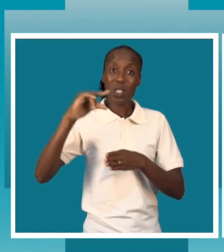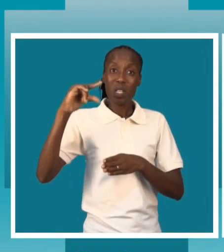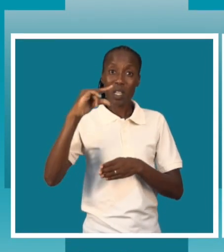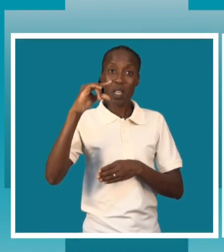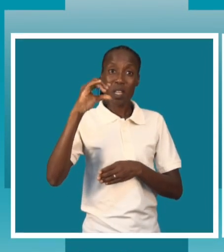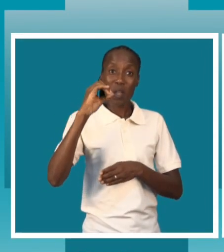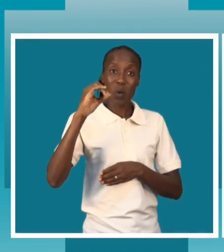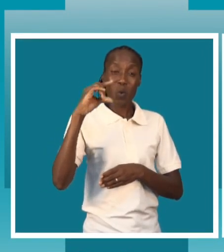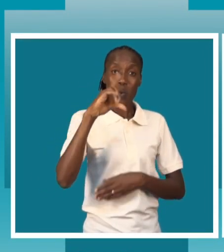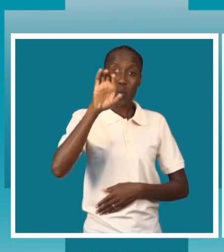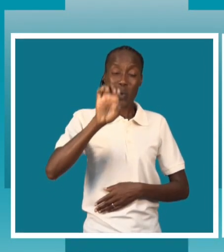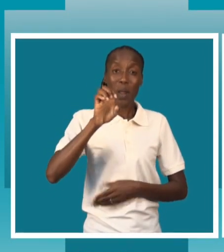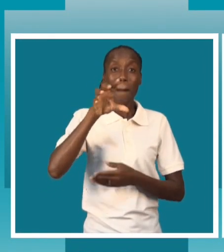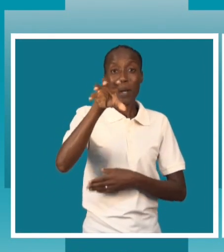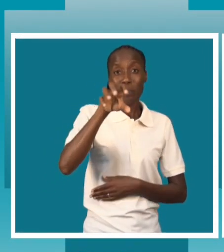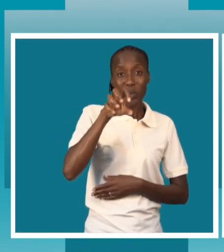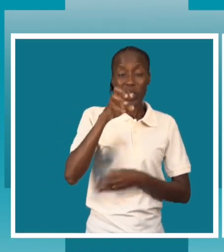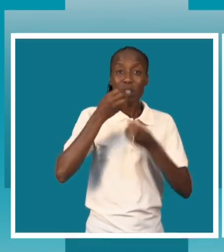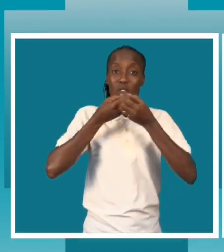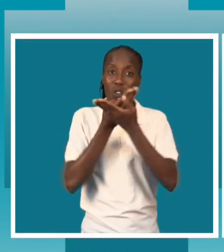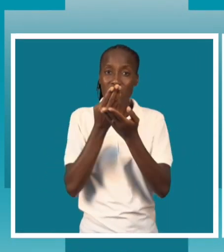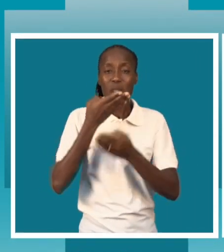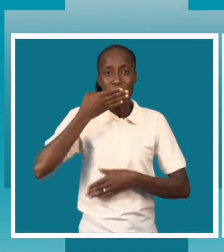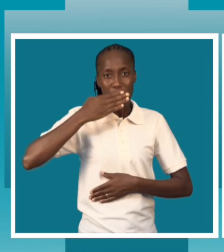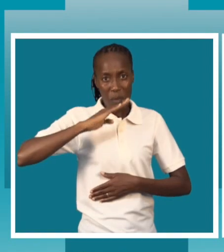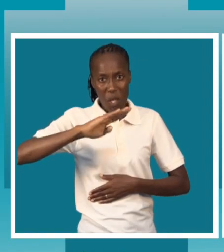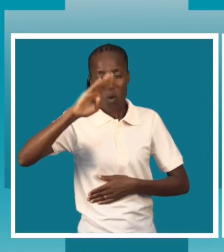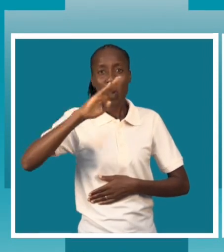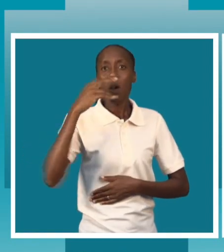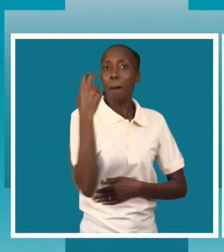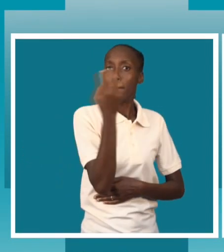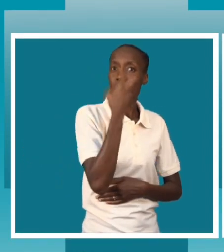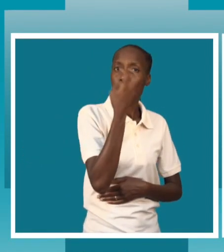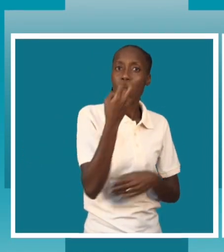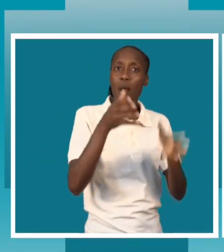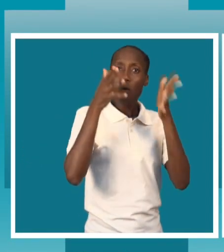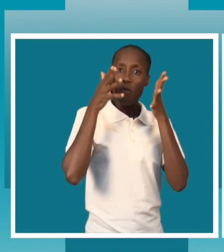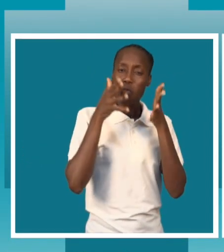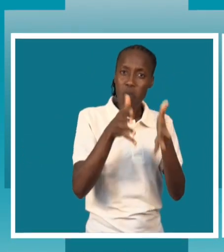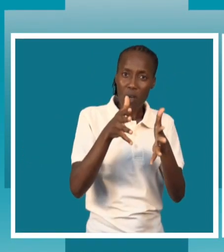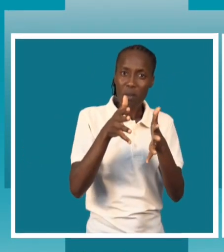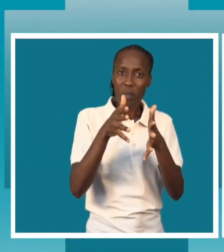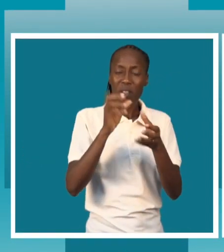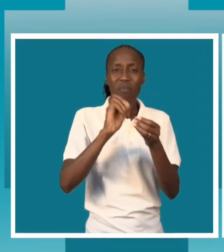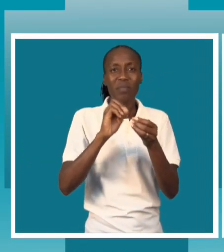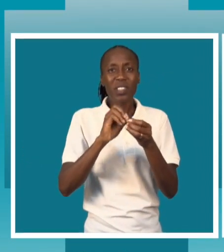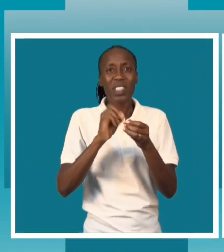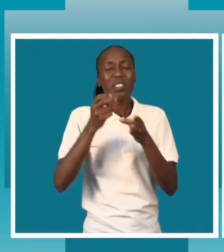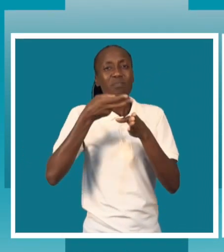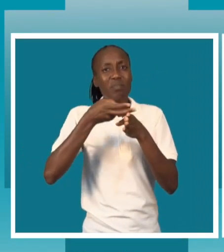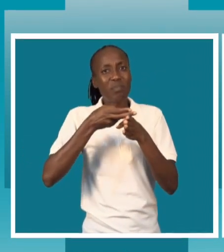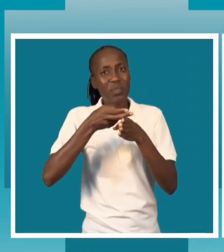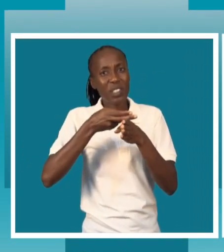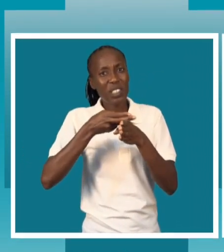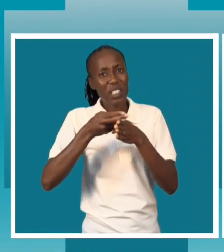a busca de informação, também vale a pena nós procurarmos formas de, há um texto que nós temos,